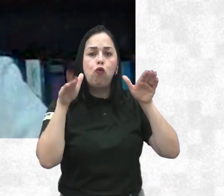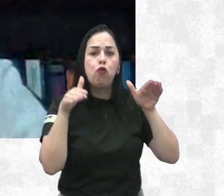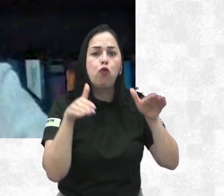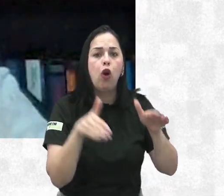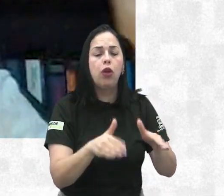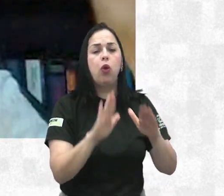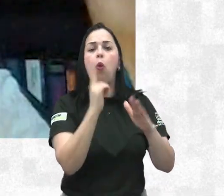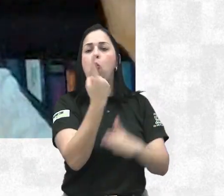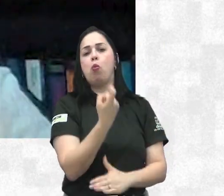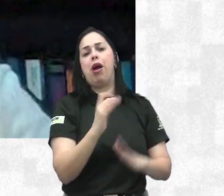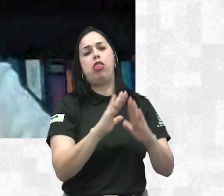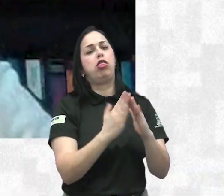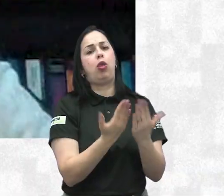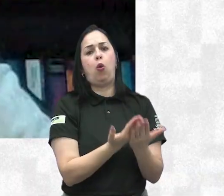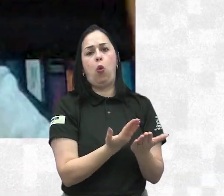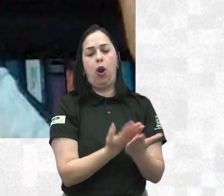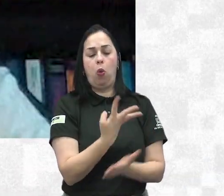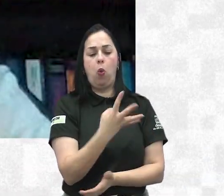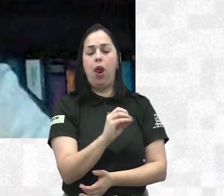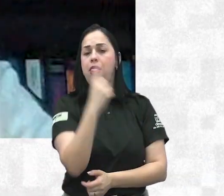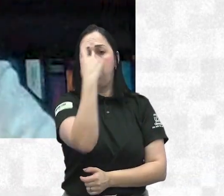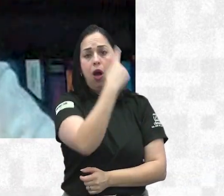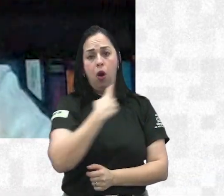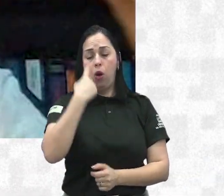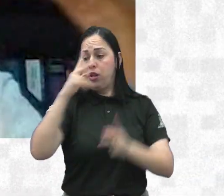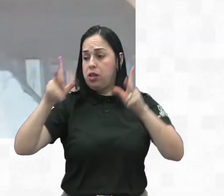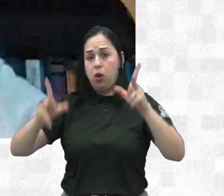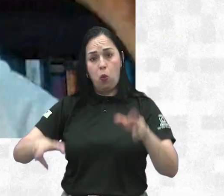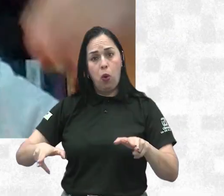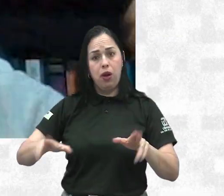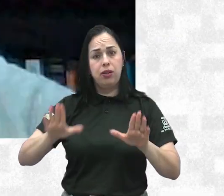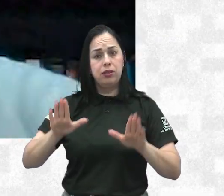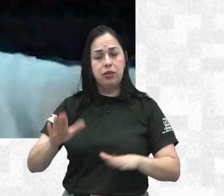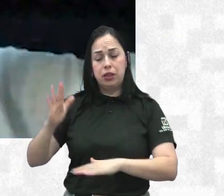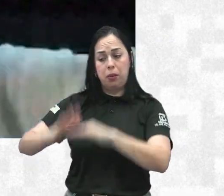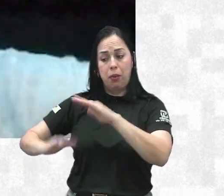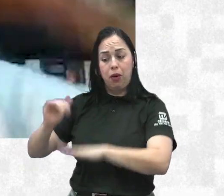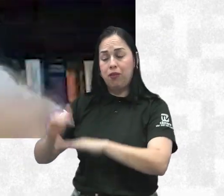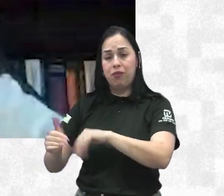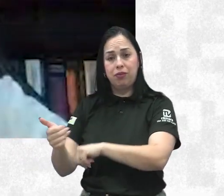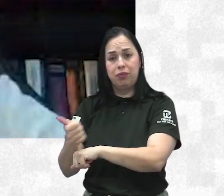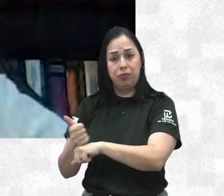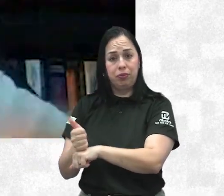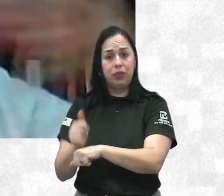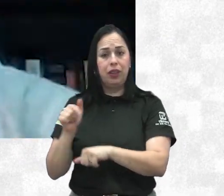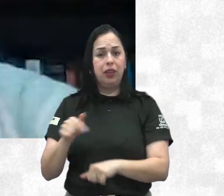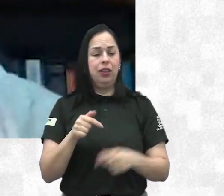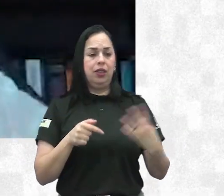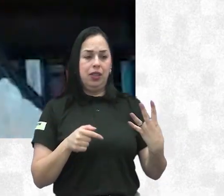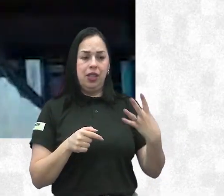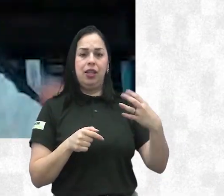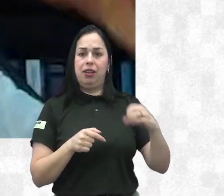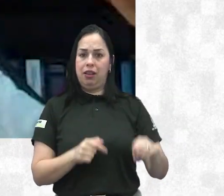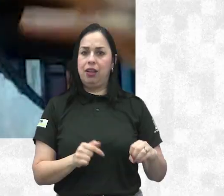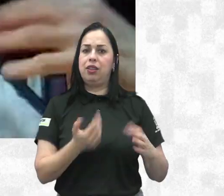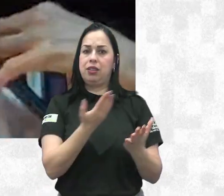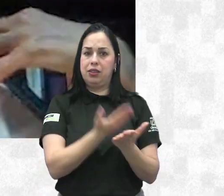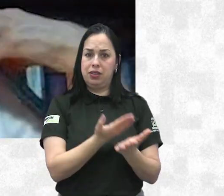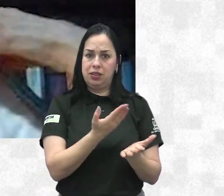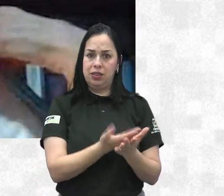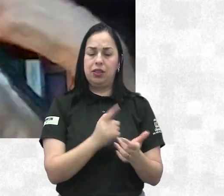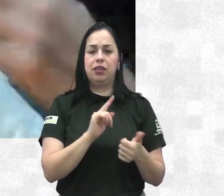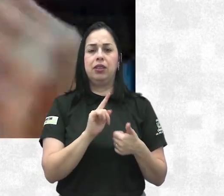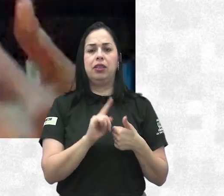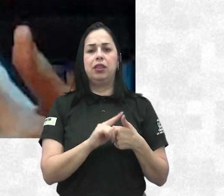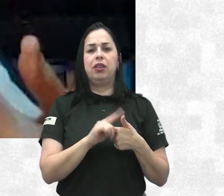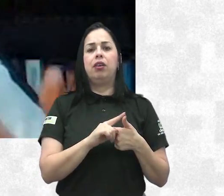dedicação exclusiva numa escola só, 40 horas. E nesse tempo que ele está na escola, essas 40 horas, ele tem